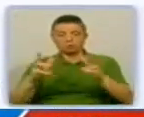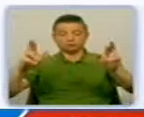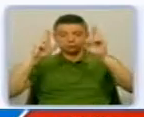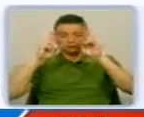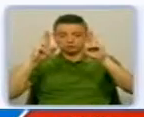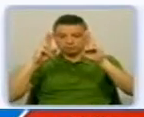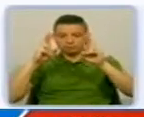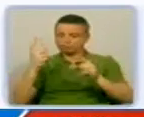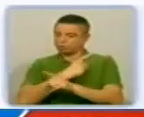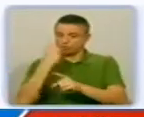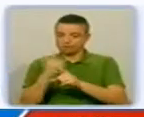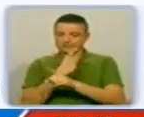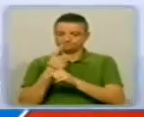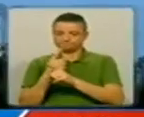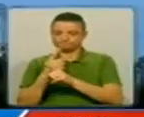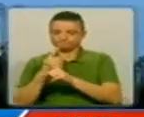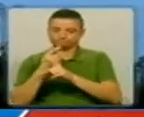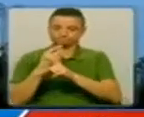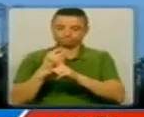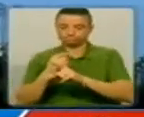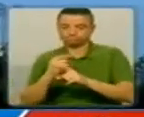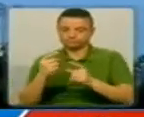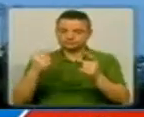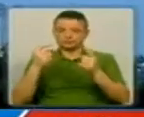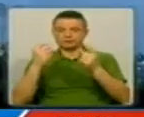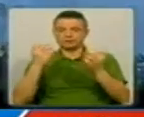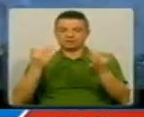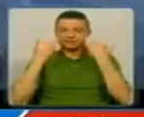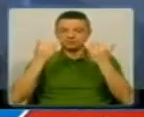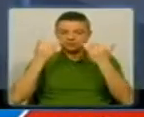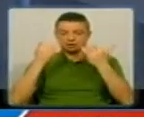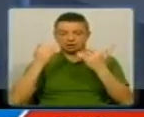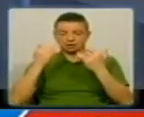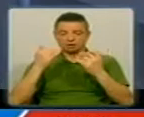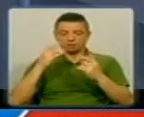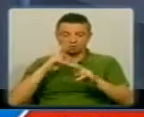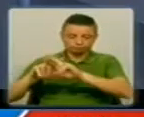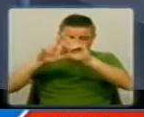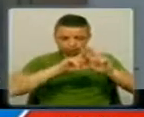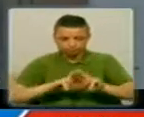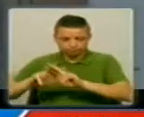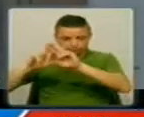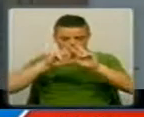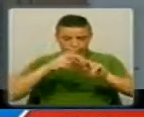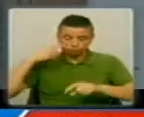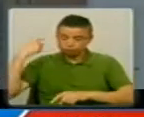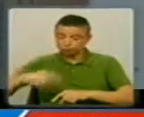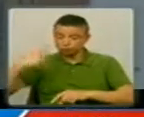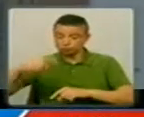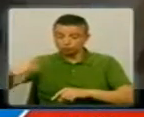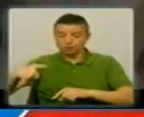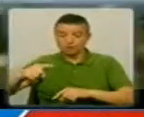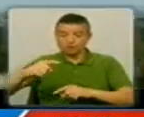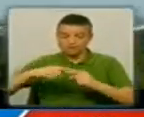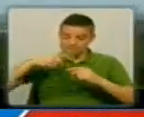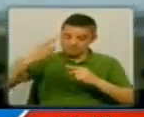muita coisa. É uma daquelas notícias que mostra bem o poder da astronomia, da exploração espacial no nosso cotidiano. O programa dos vai-vem